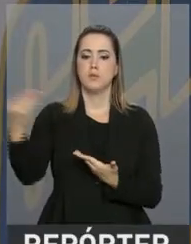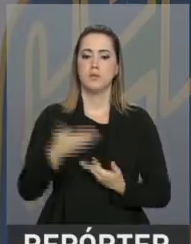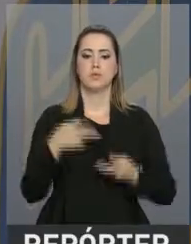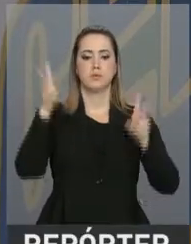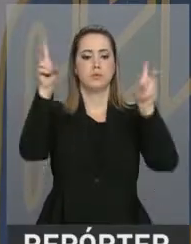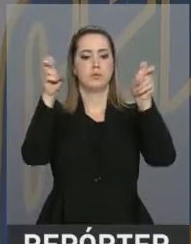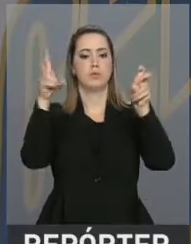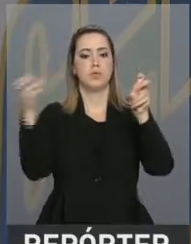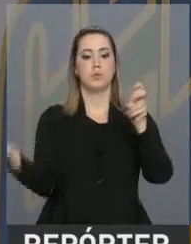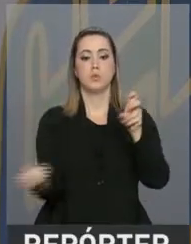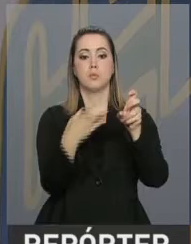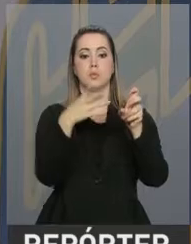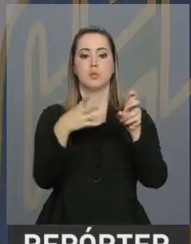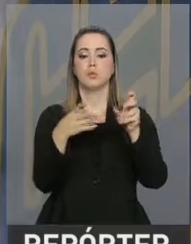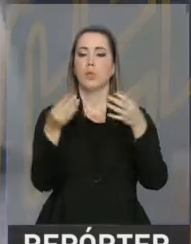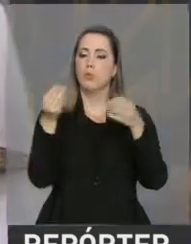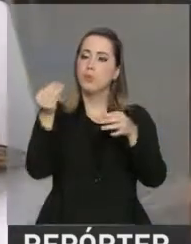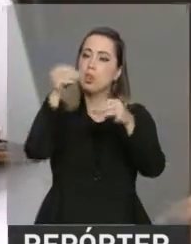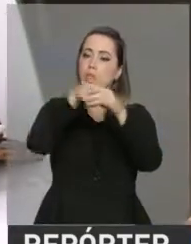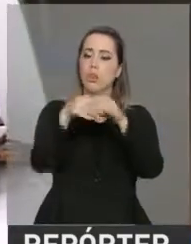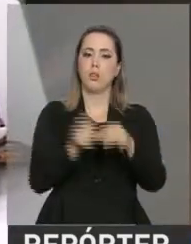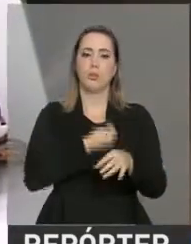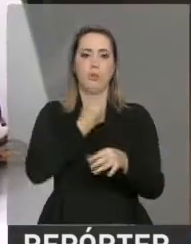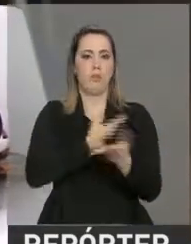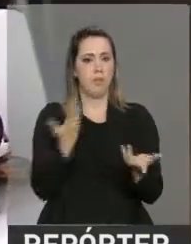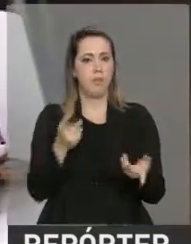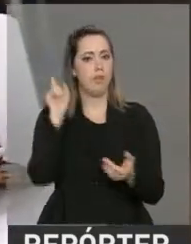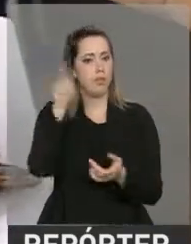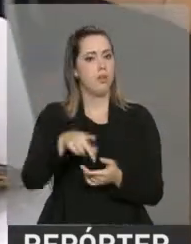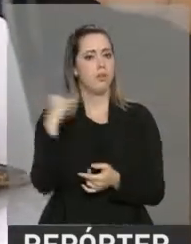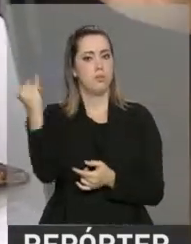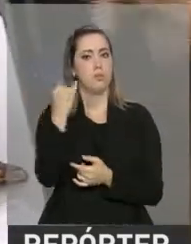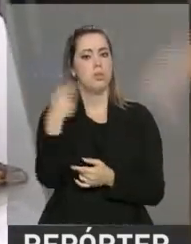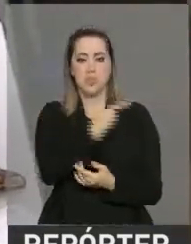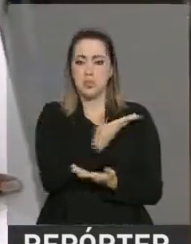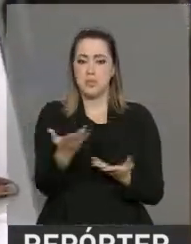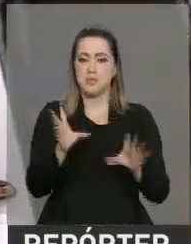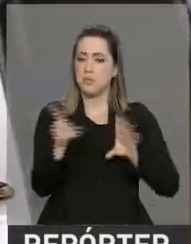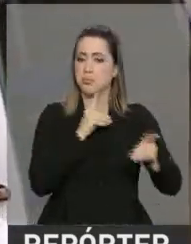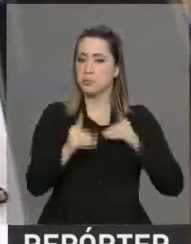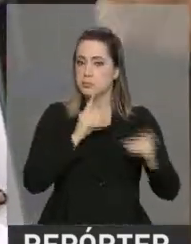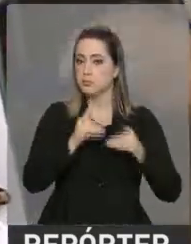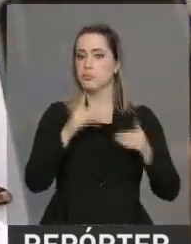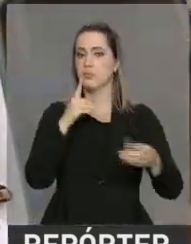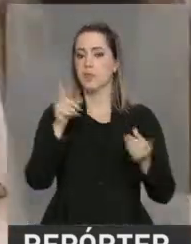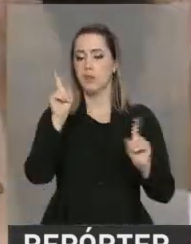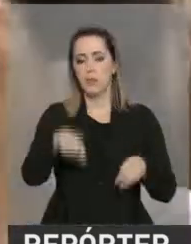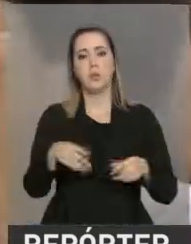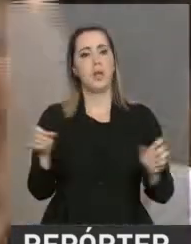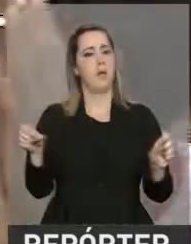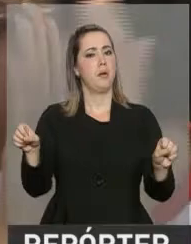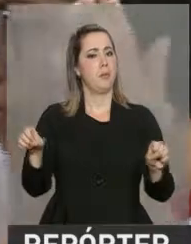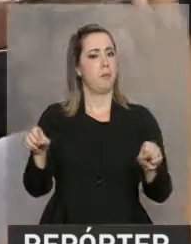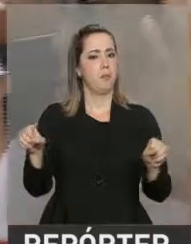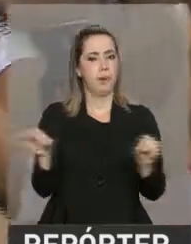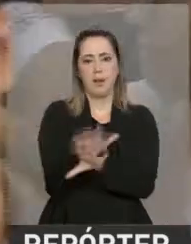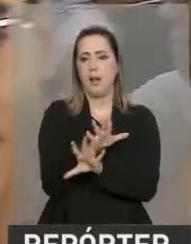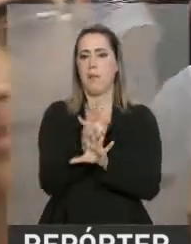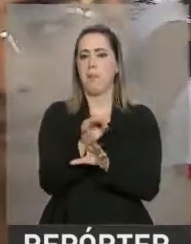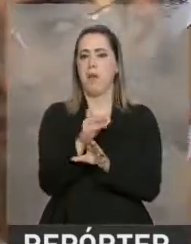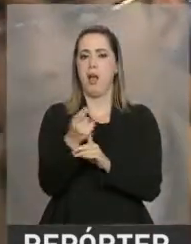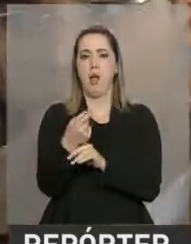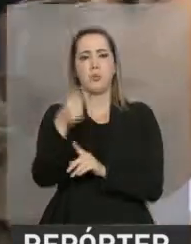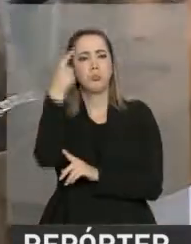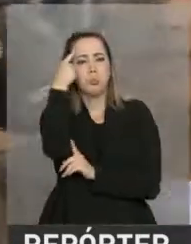eles gostam de discutir, eles querem participar. Então essas discussões e reflexões servem também para quebrar paradigmas. E ele refletir e